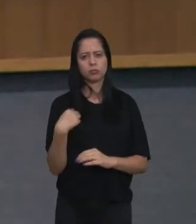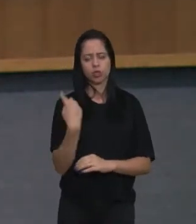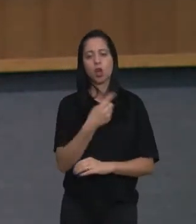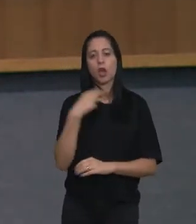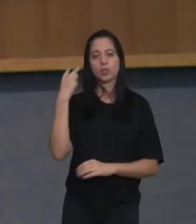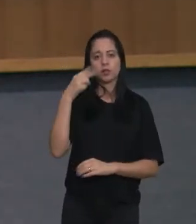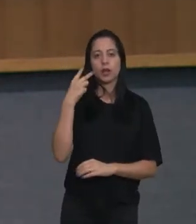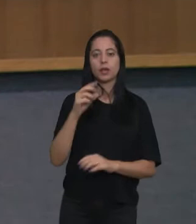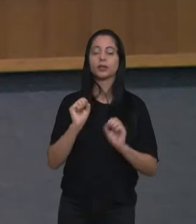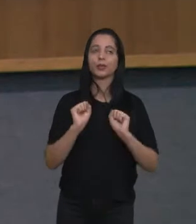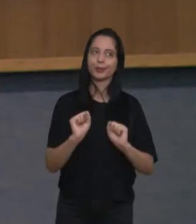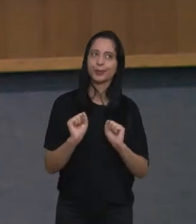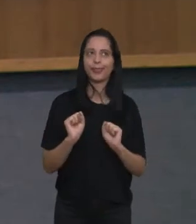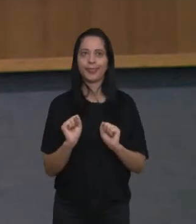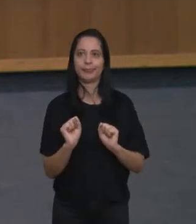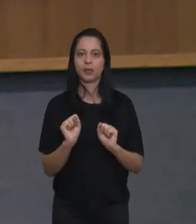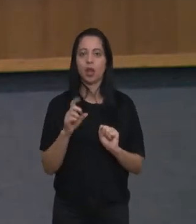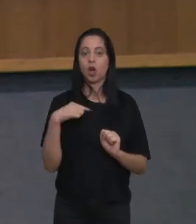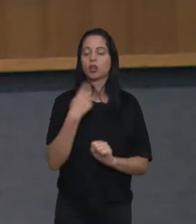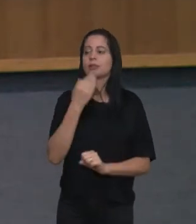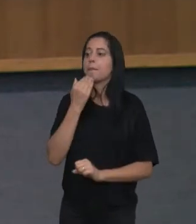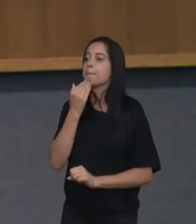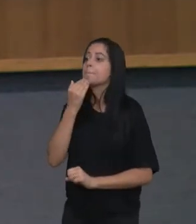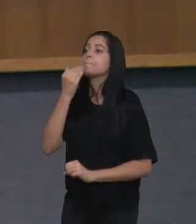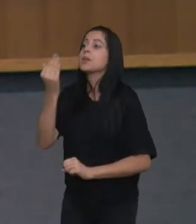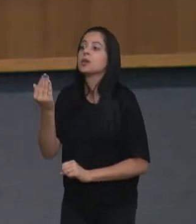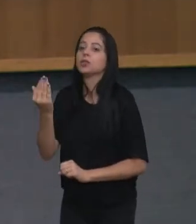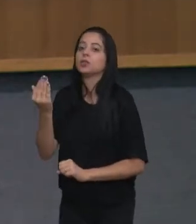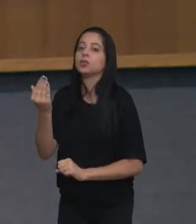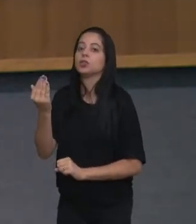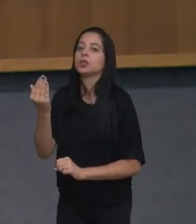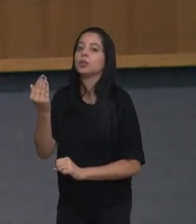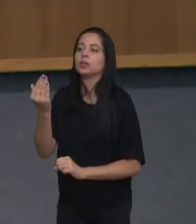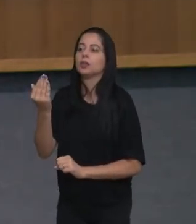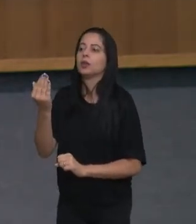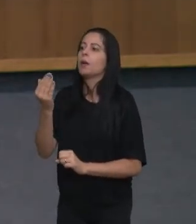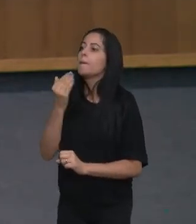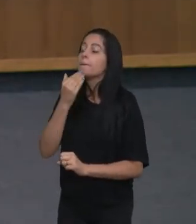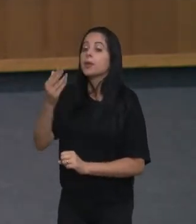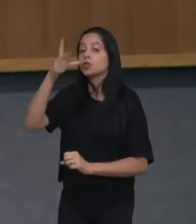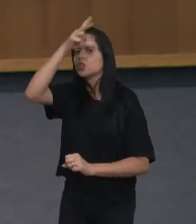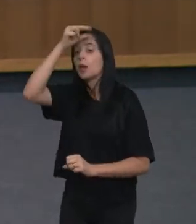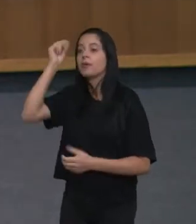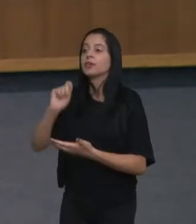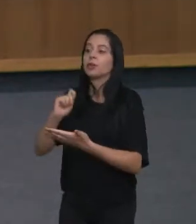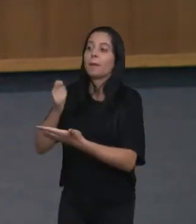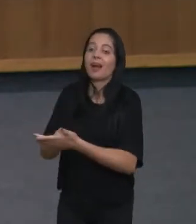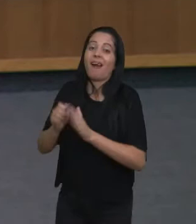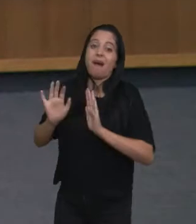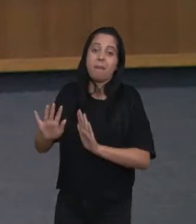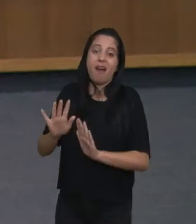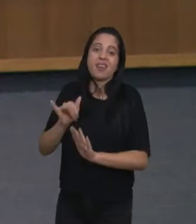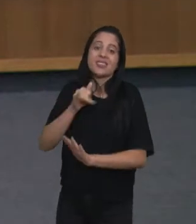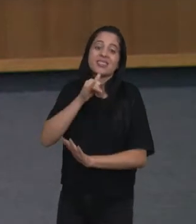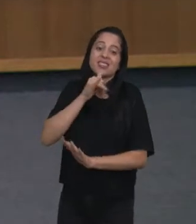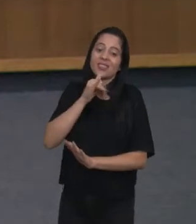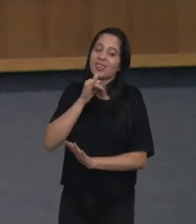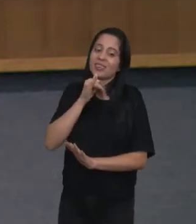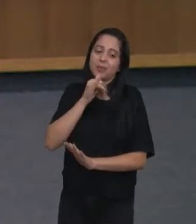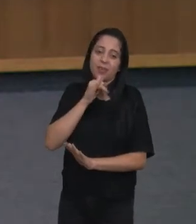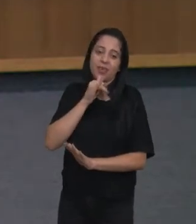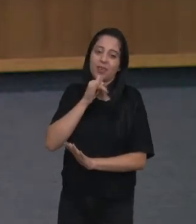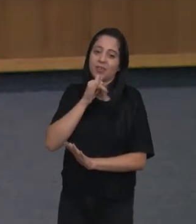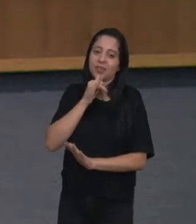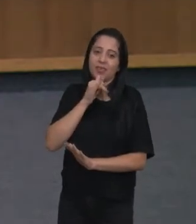podemos solicitar para o governo para que faça essa reposição salarial. Mas, infelizmente, não tem nenhum